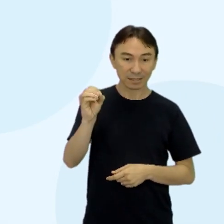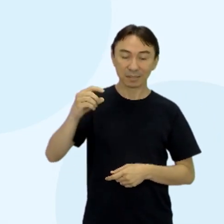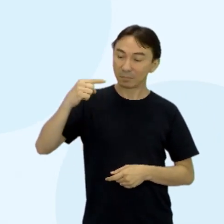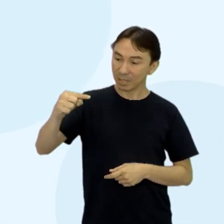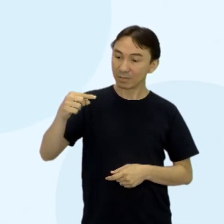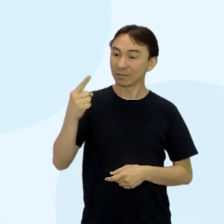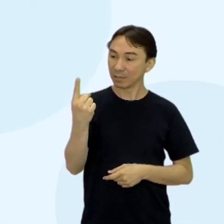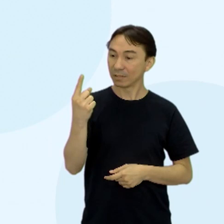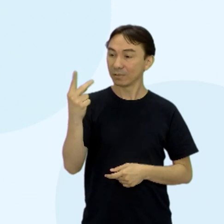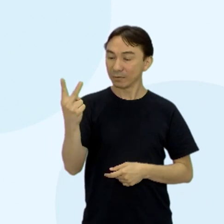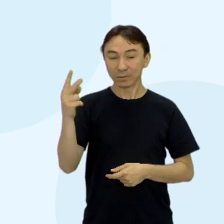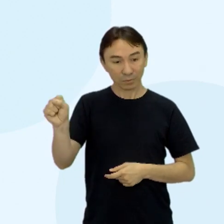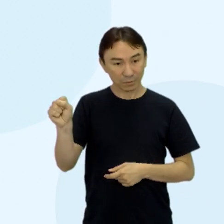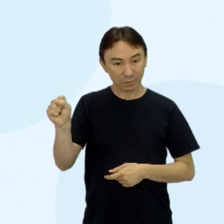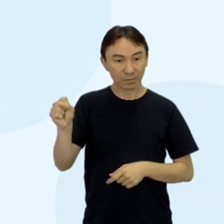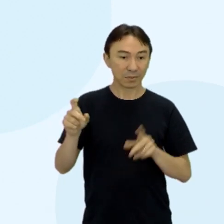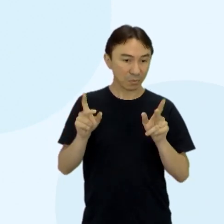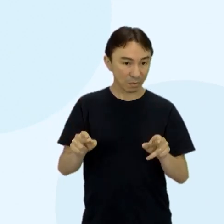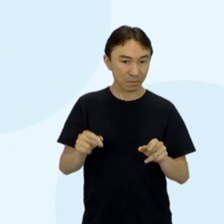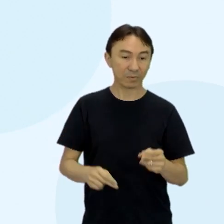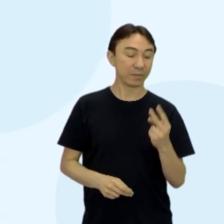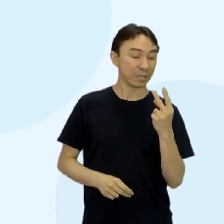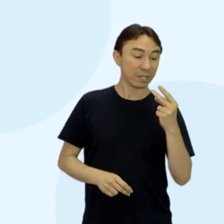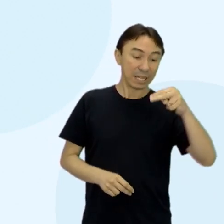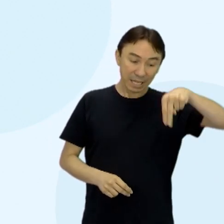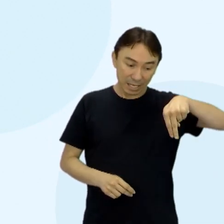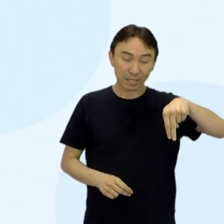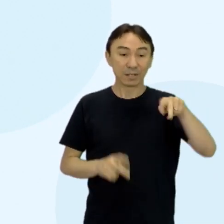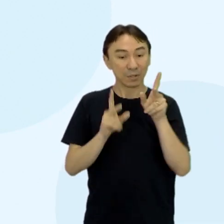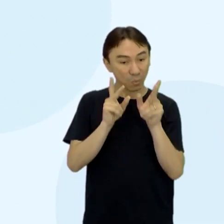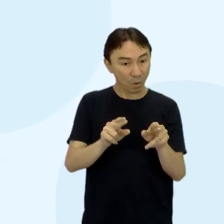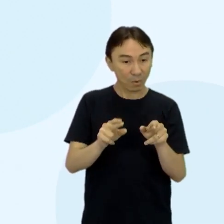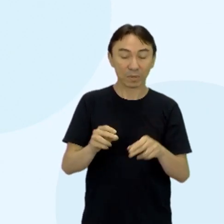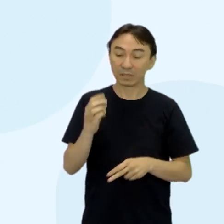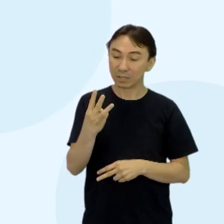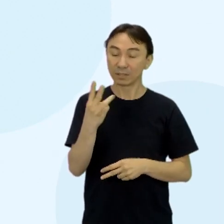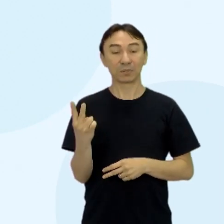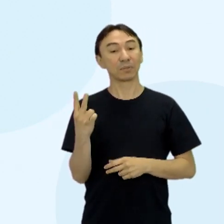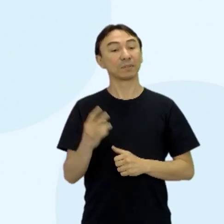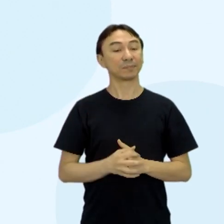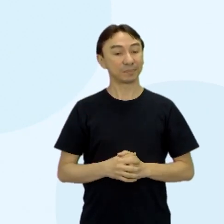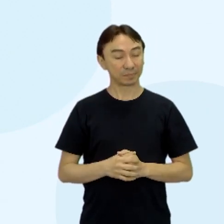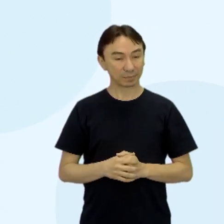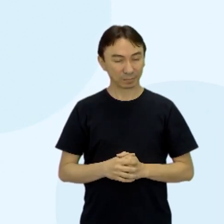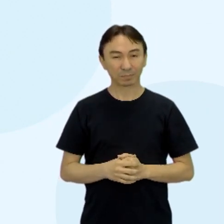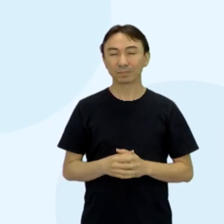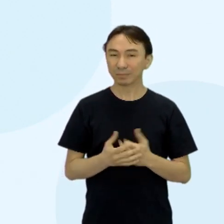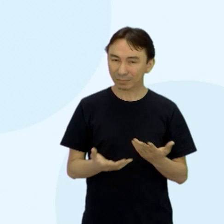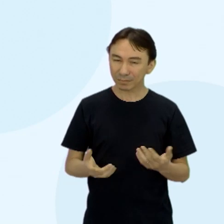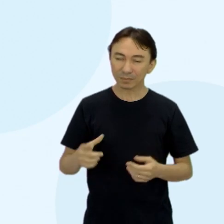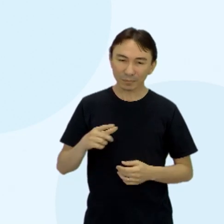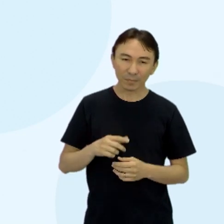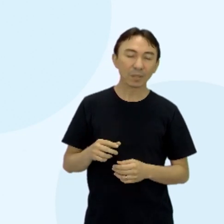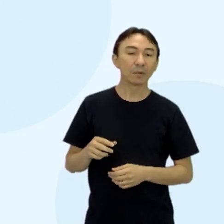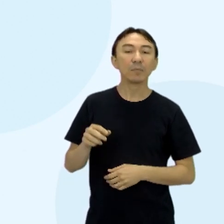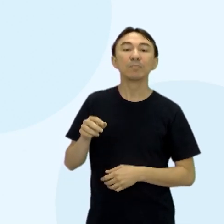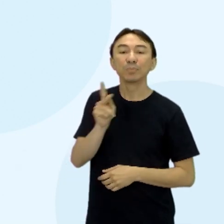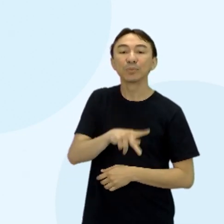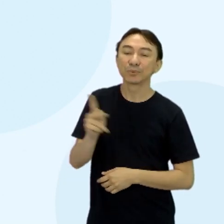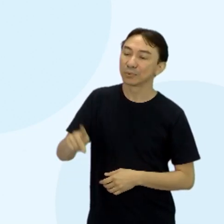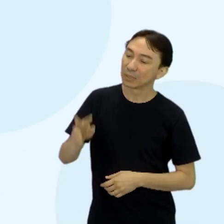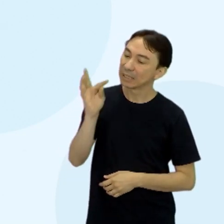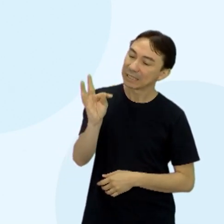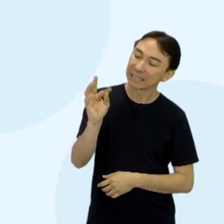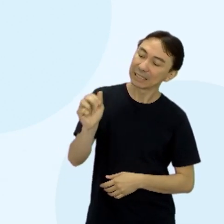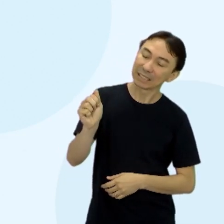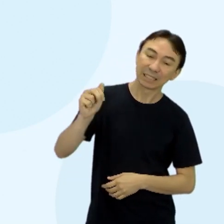Olha lá, N excelente. Igual a 32. Muito bom. Foi a professora Maristela? É a professora Tânia. A professora colocou Tânia. Aqui